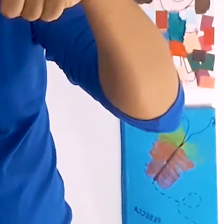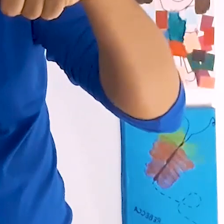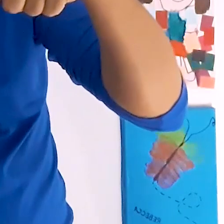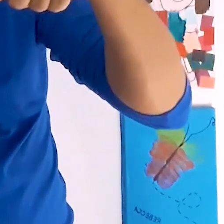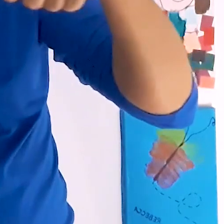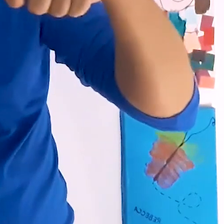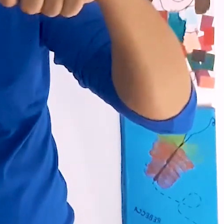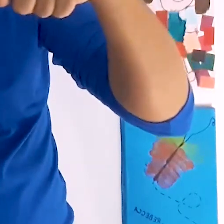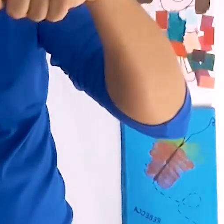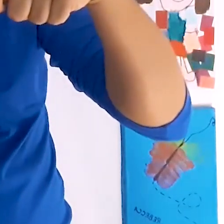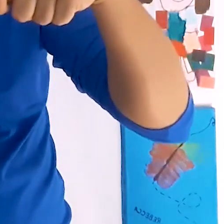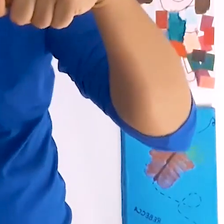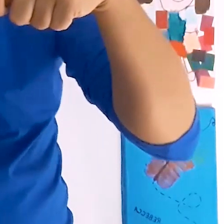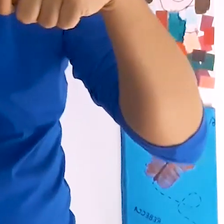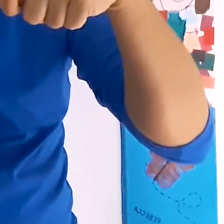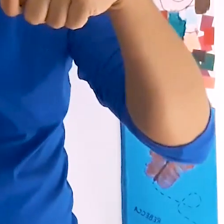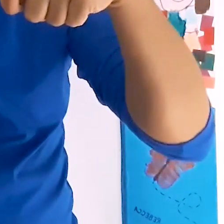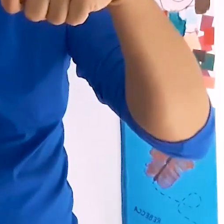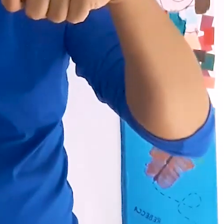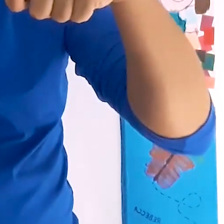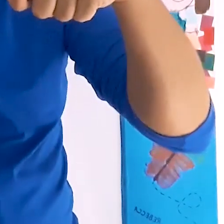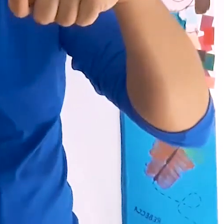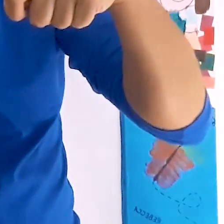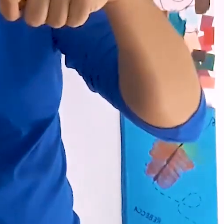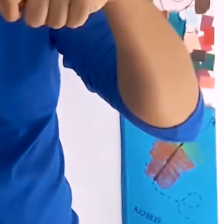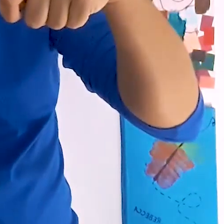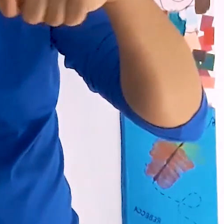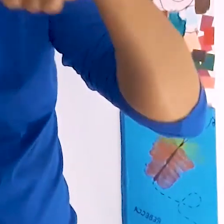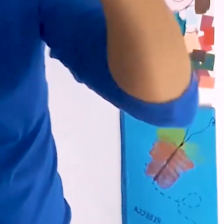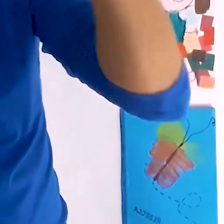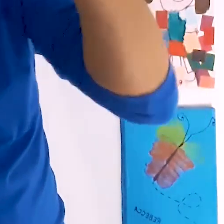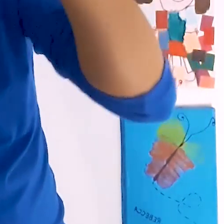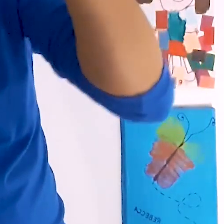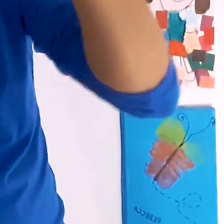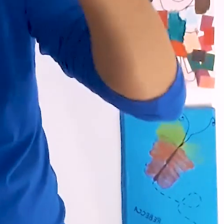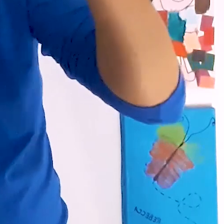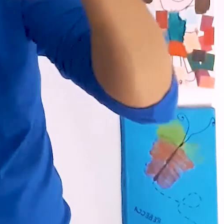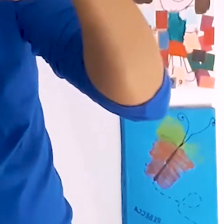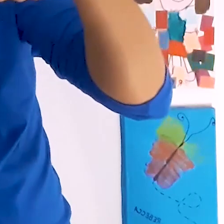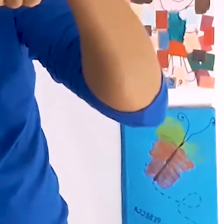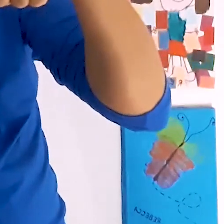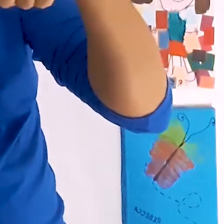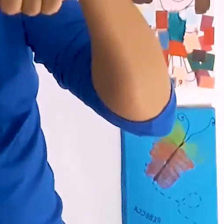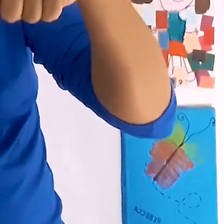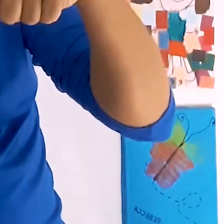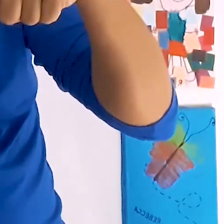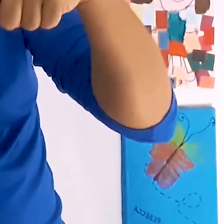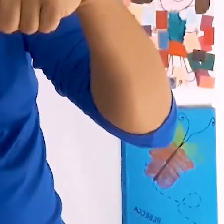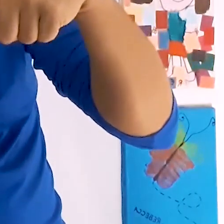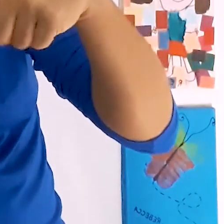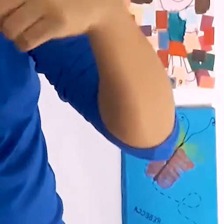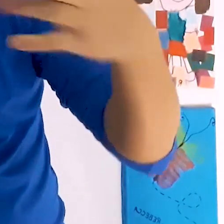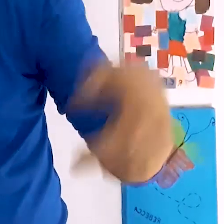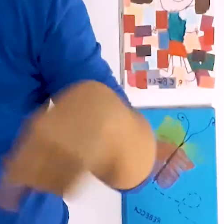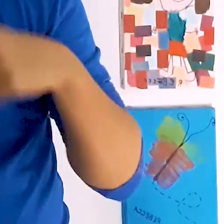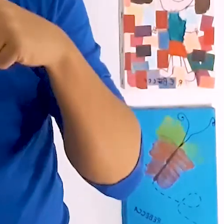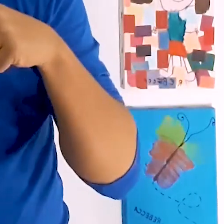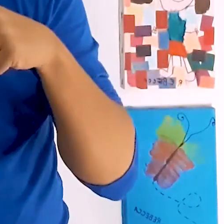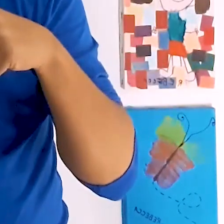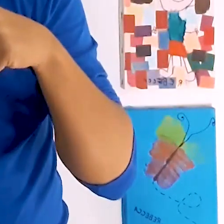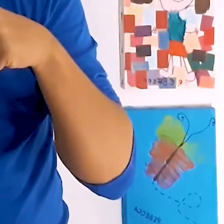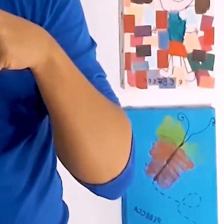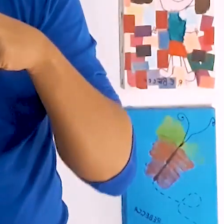escova de dente. Sabe, escova de dente, aquela que você usa para colocar pasta e escovar os dentes? Então, se